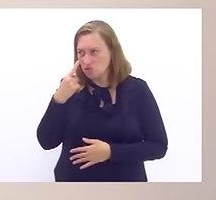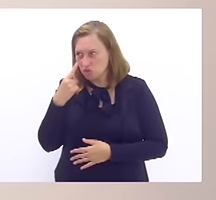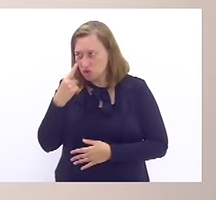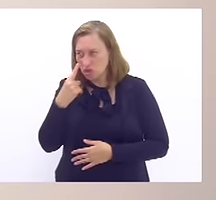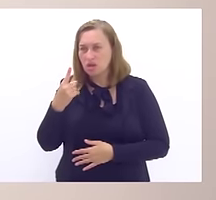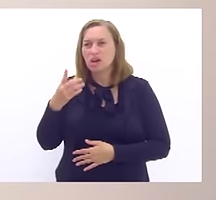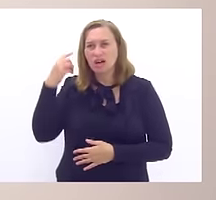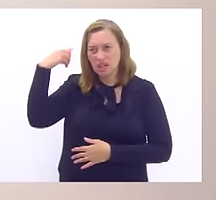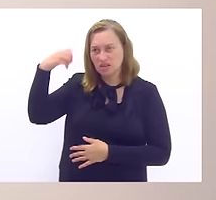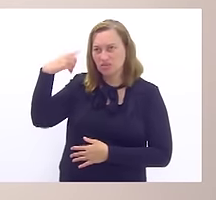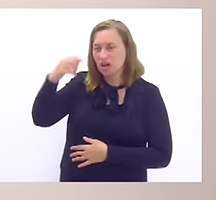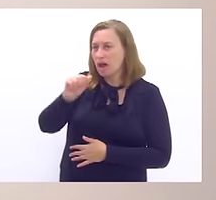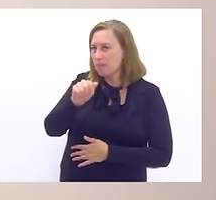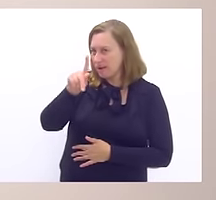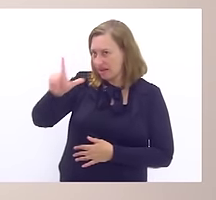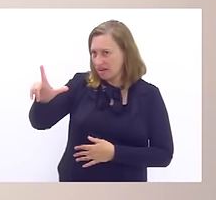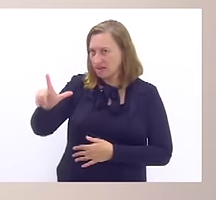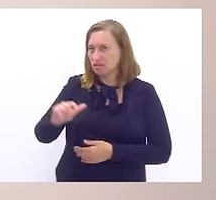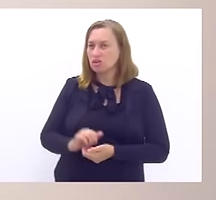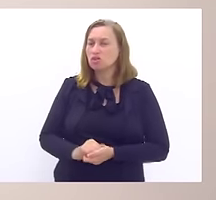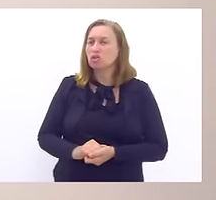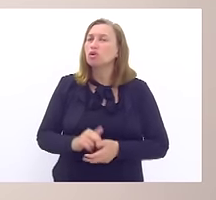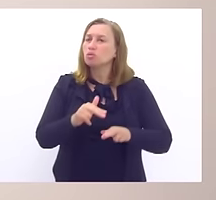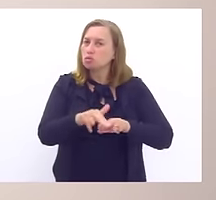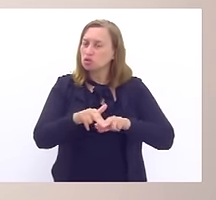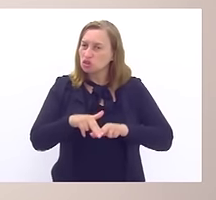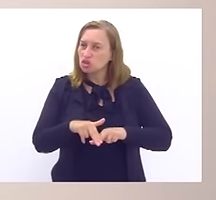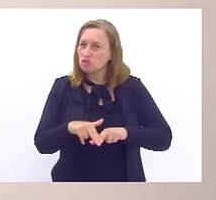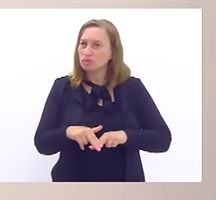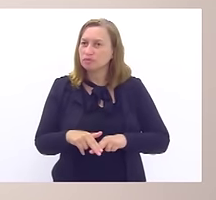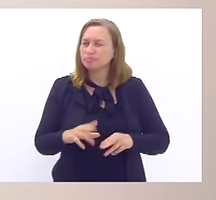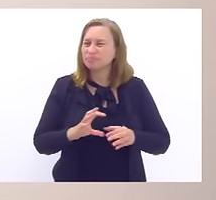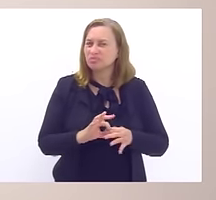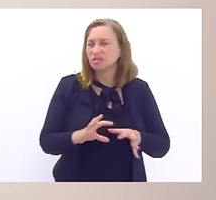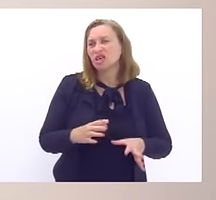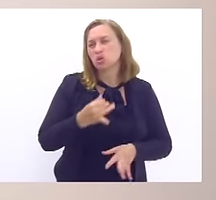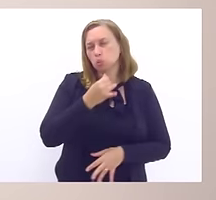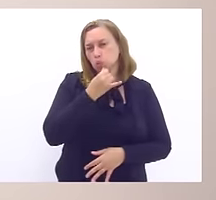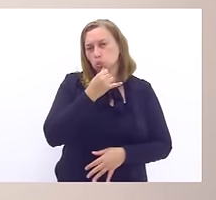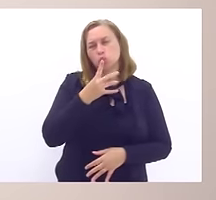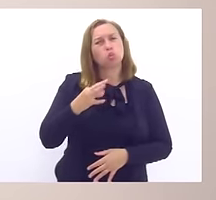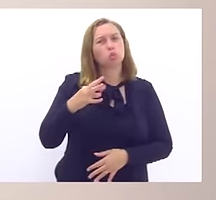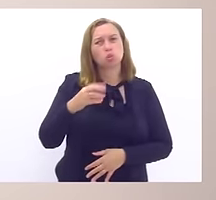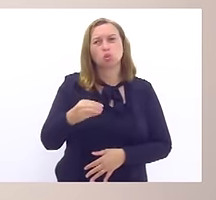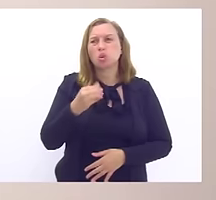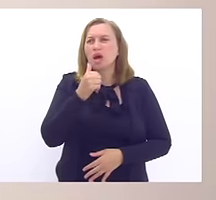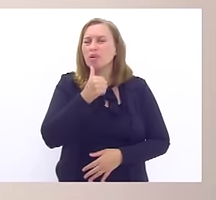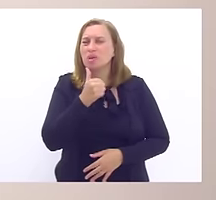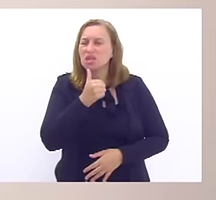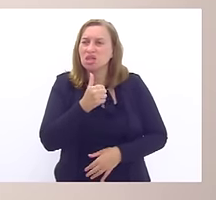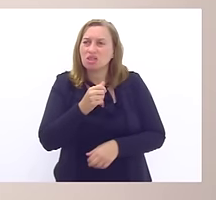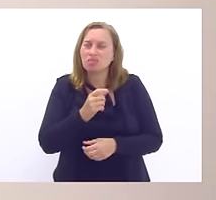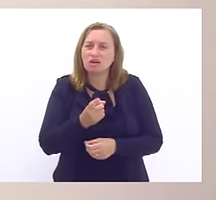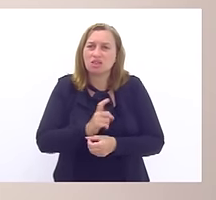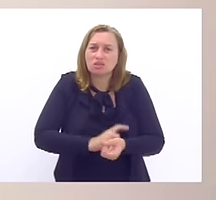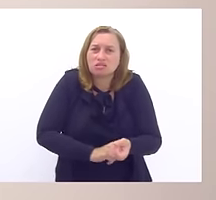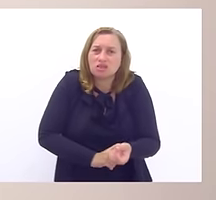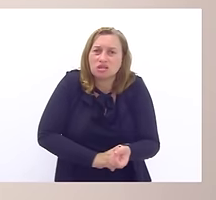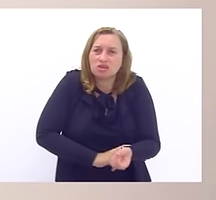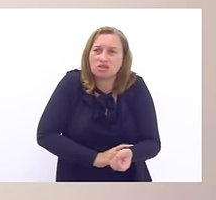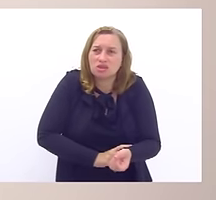advogado da pele um dos motivos que nos deixam indignados com tudo isso a menina se tremia toda